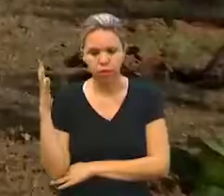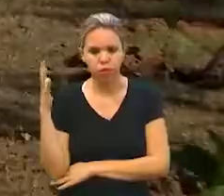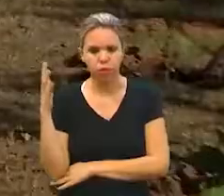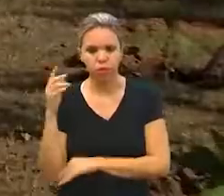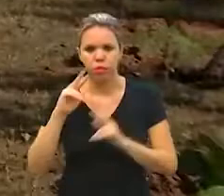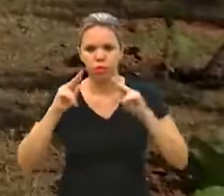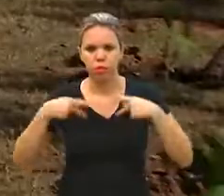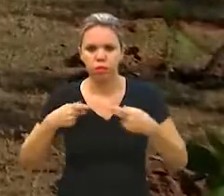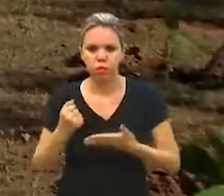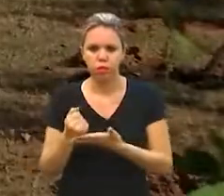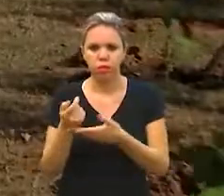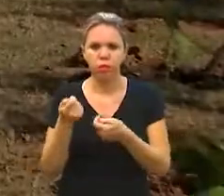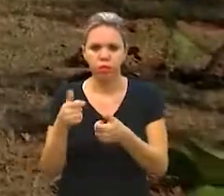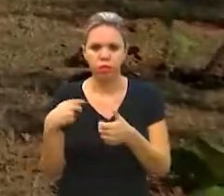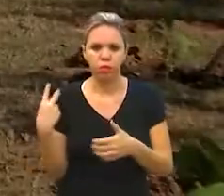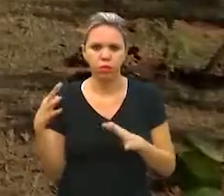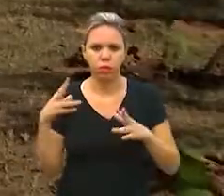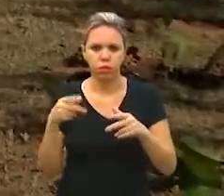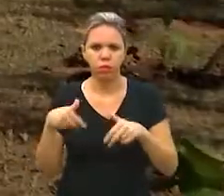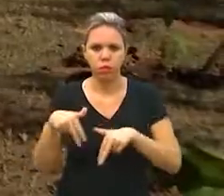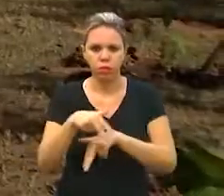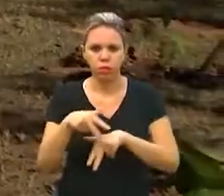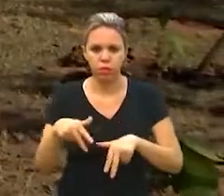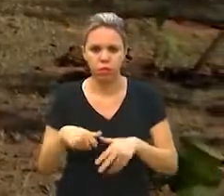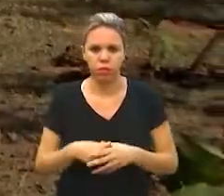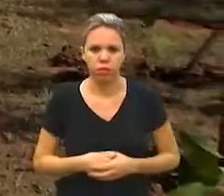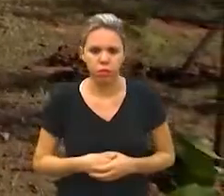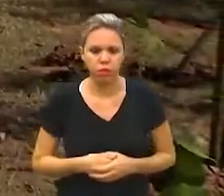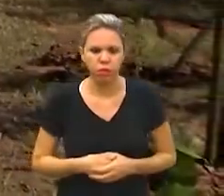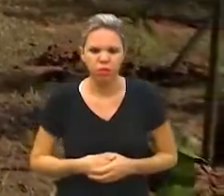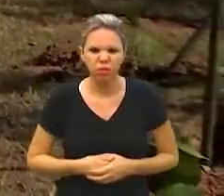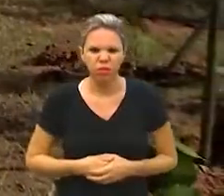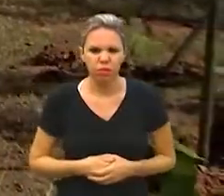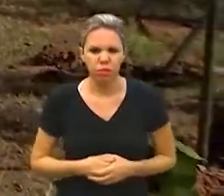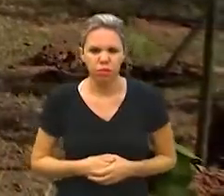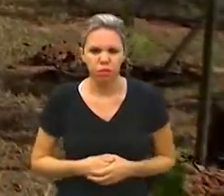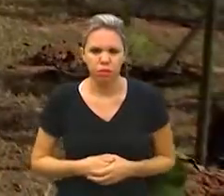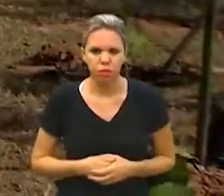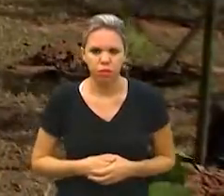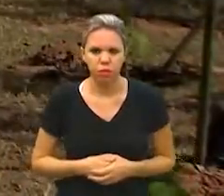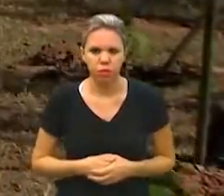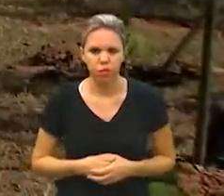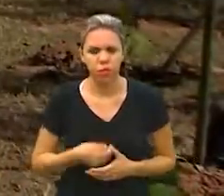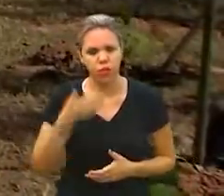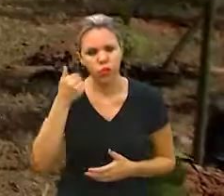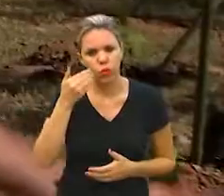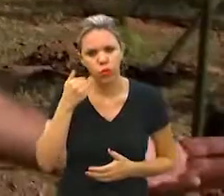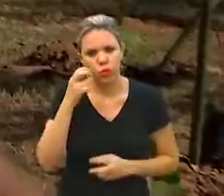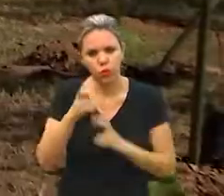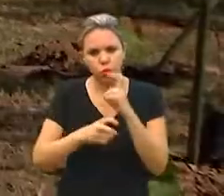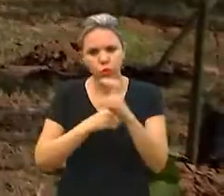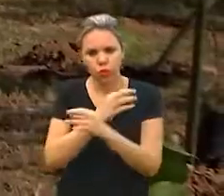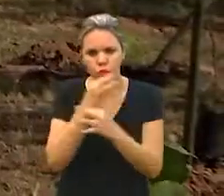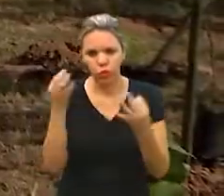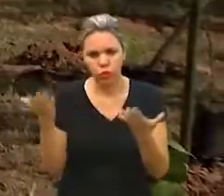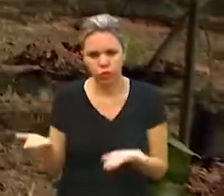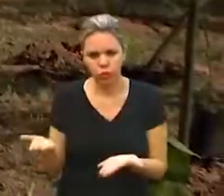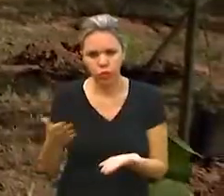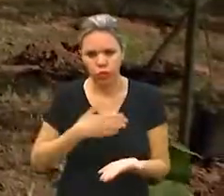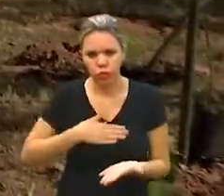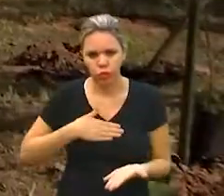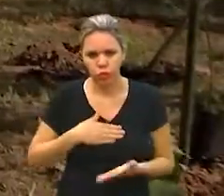o ser humano, para nós todos que caminhamos, né, que usufruímos desse parque